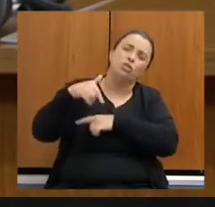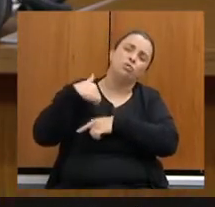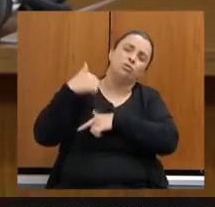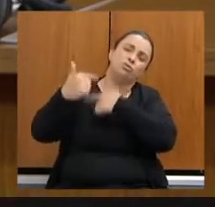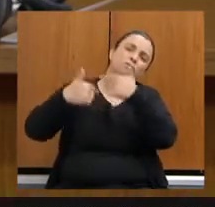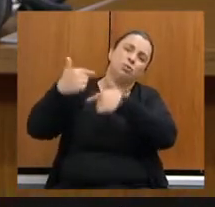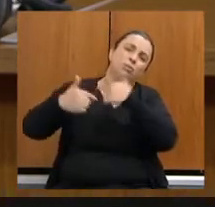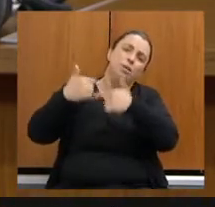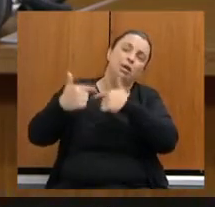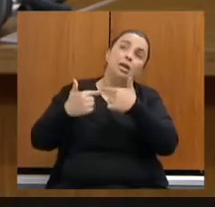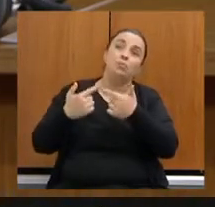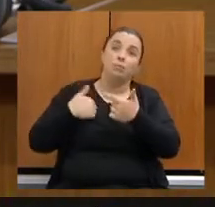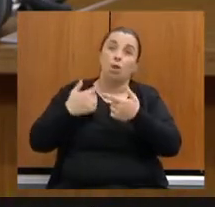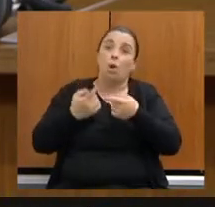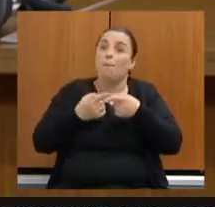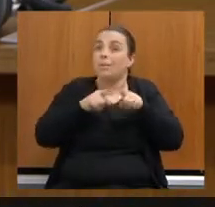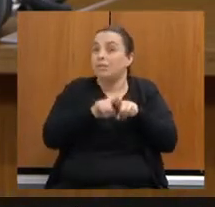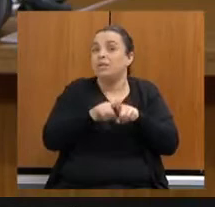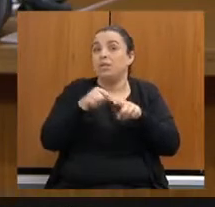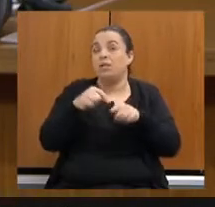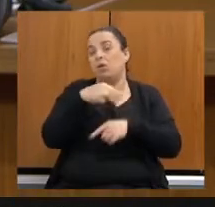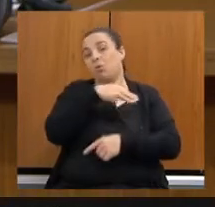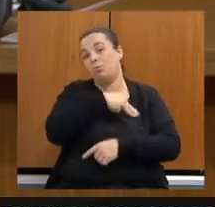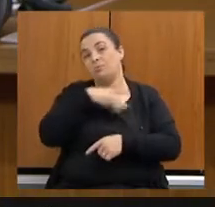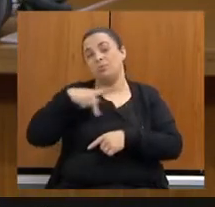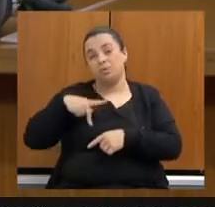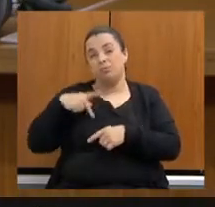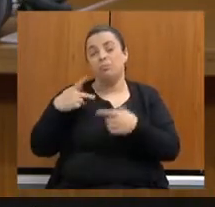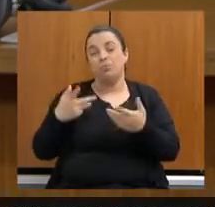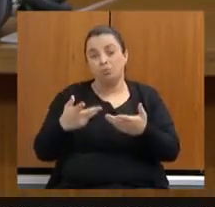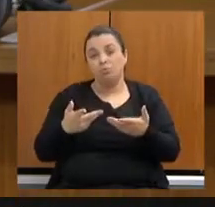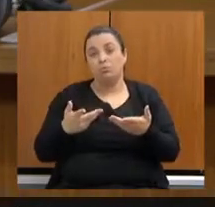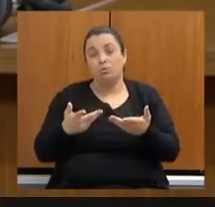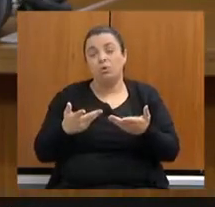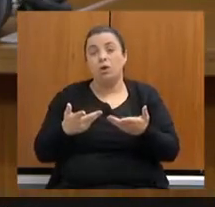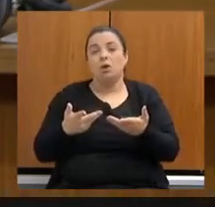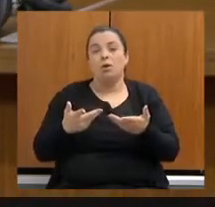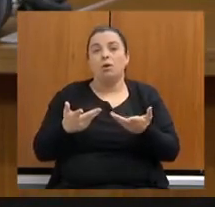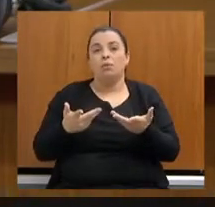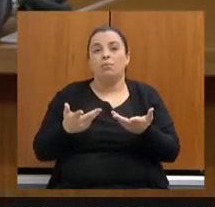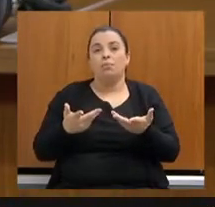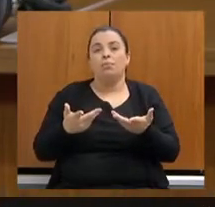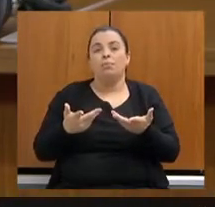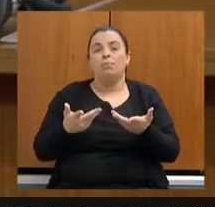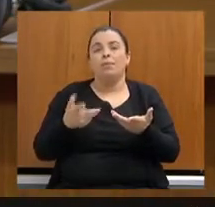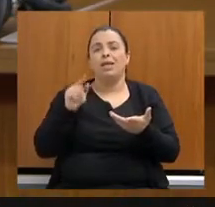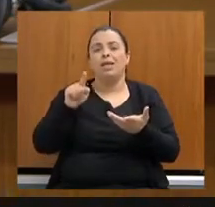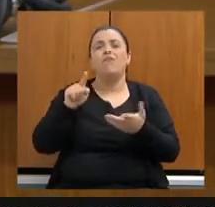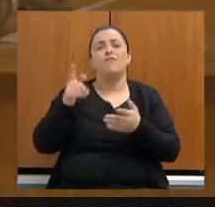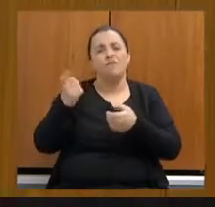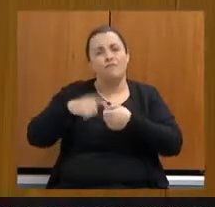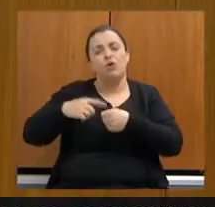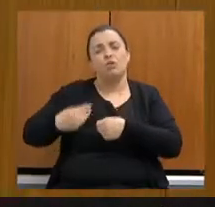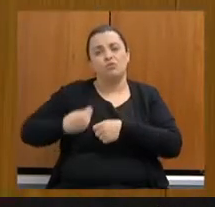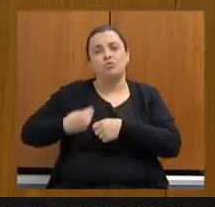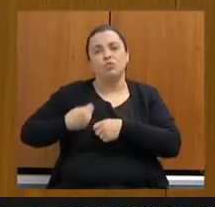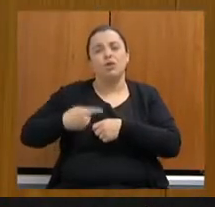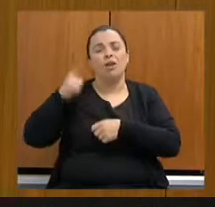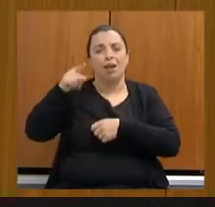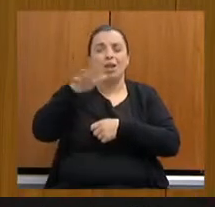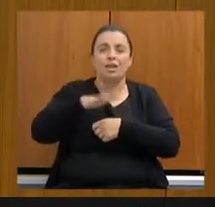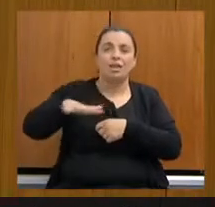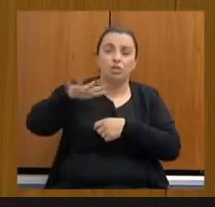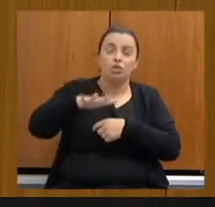de parceria com o ministério público para que os cartórios voltem a funcionar na região que o trabalho de aplicação